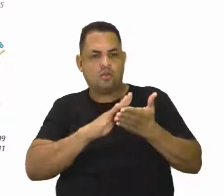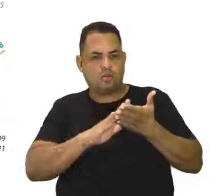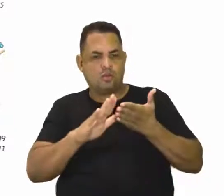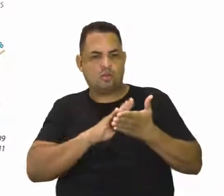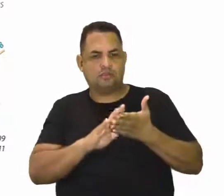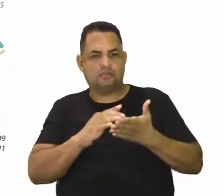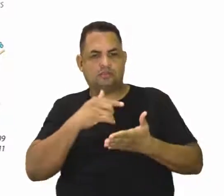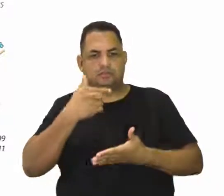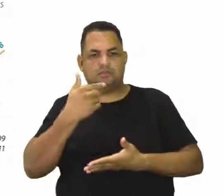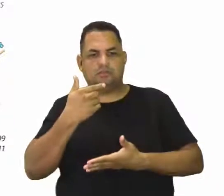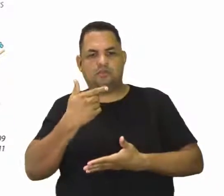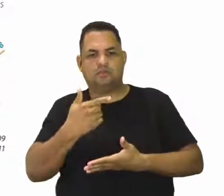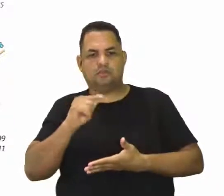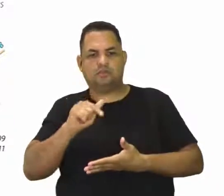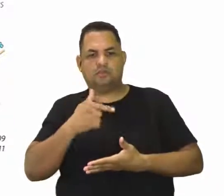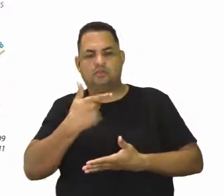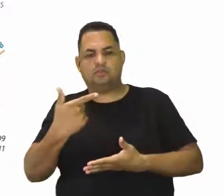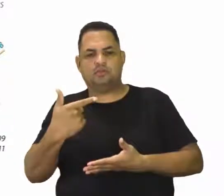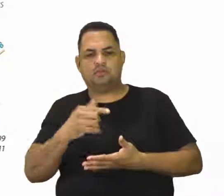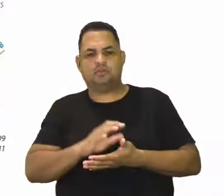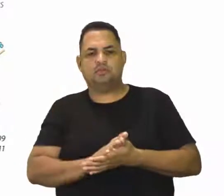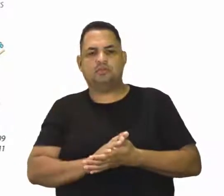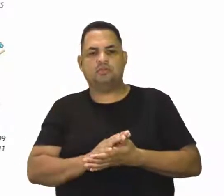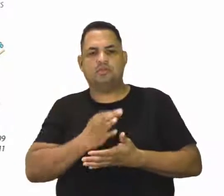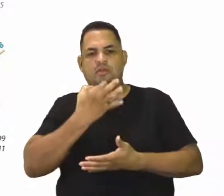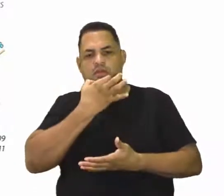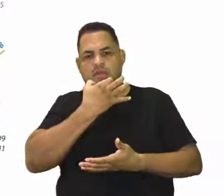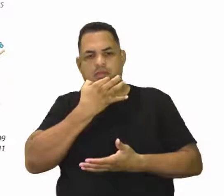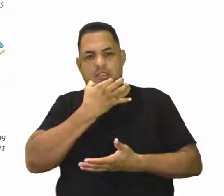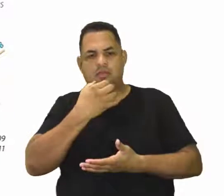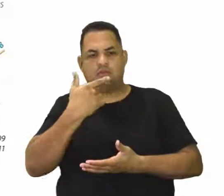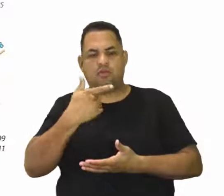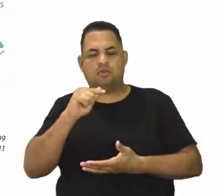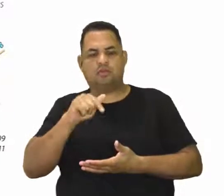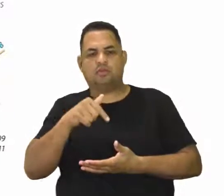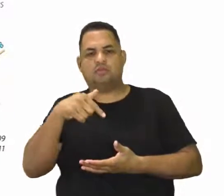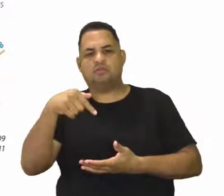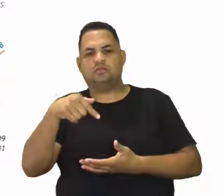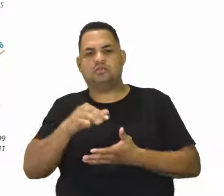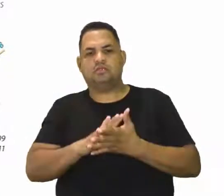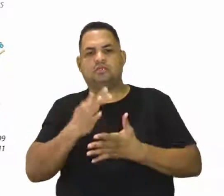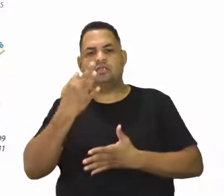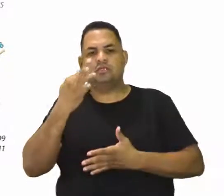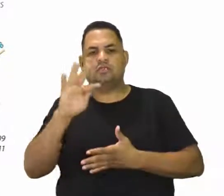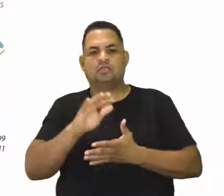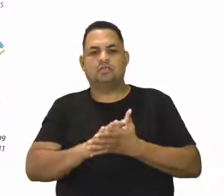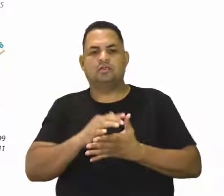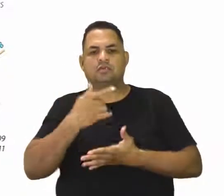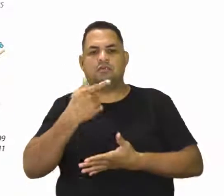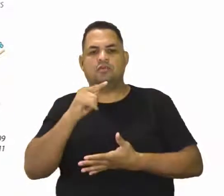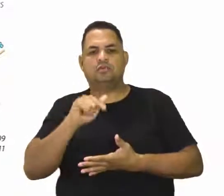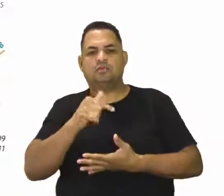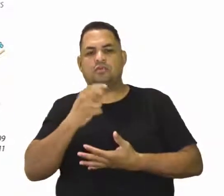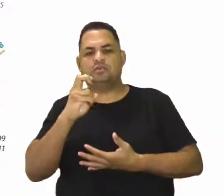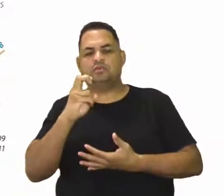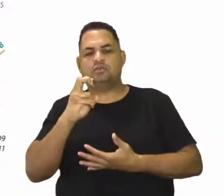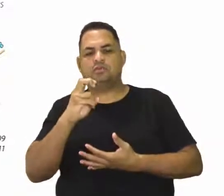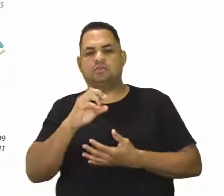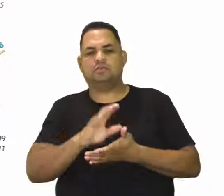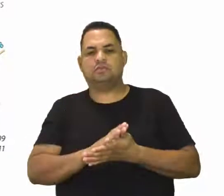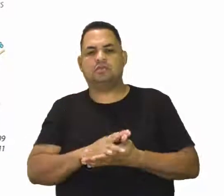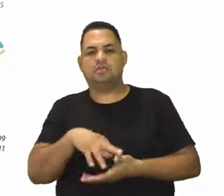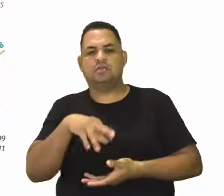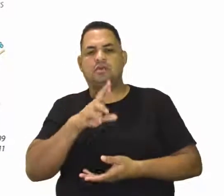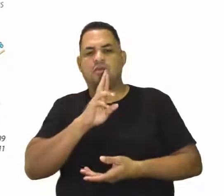2.2 o Reino Unido 2.7 a França 2.5